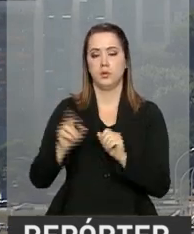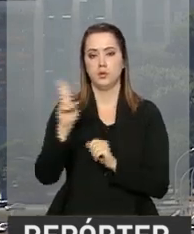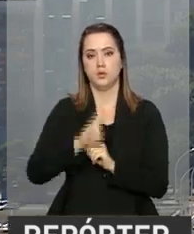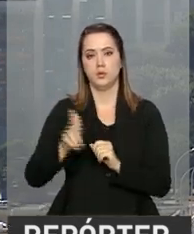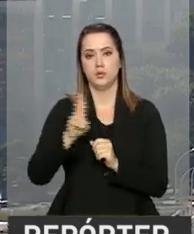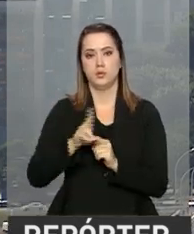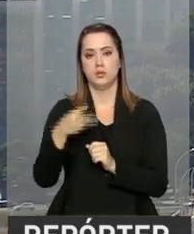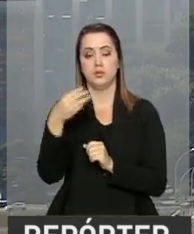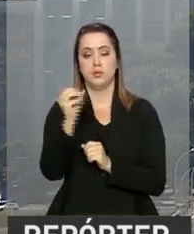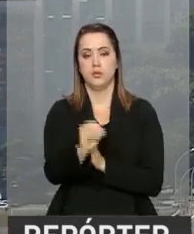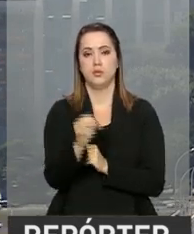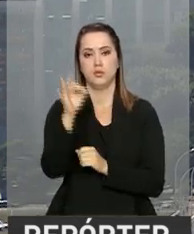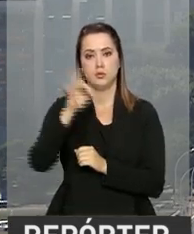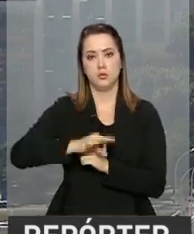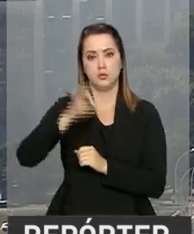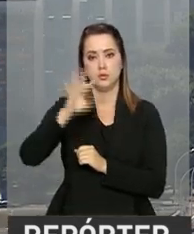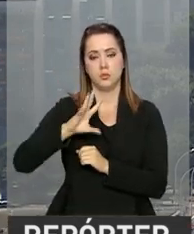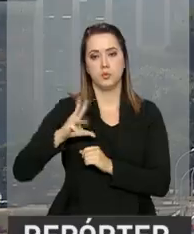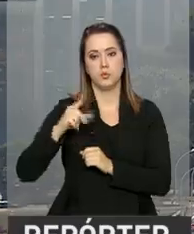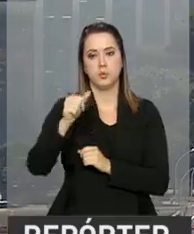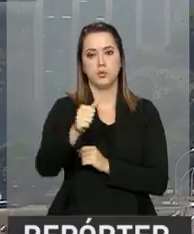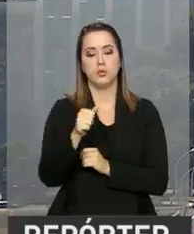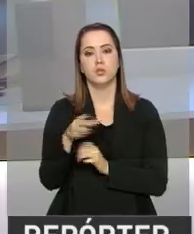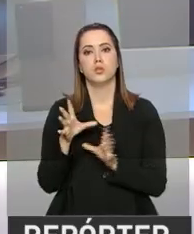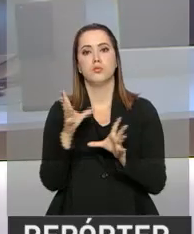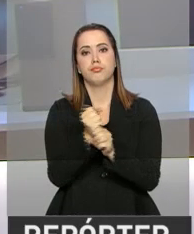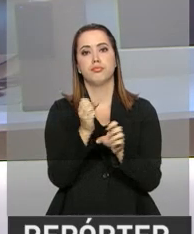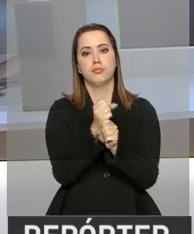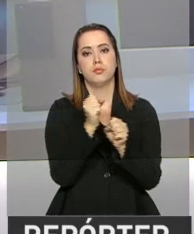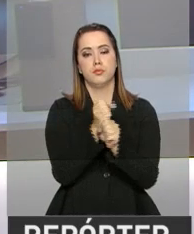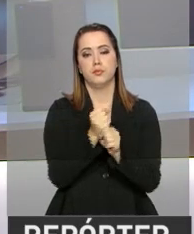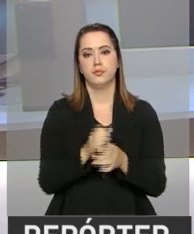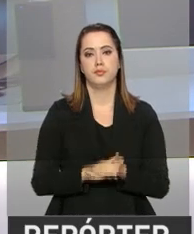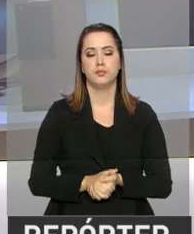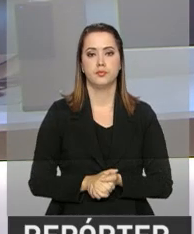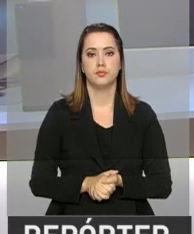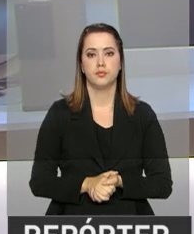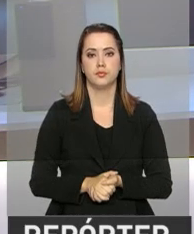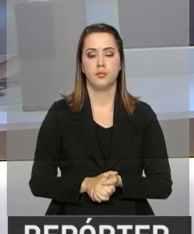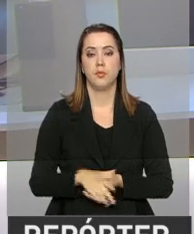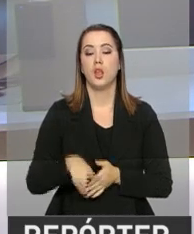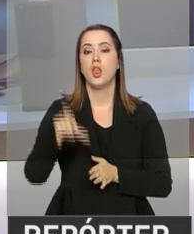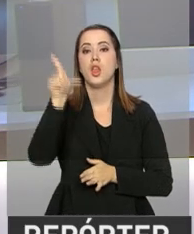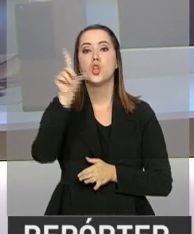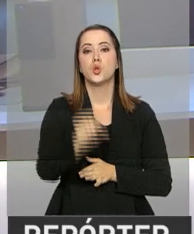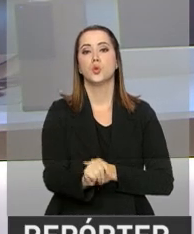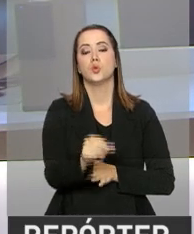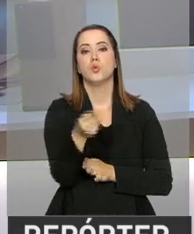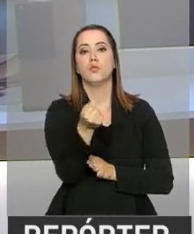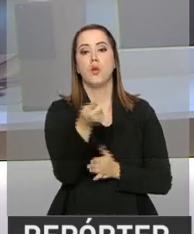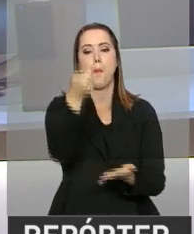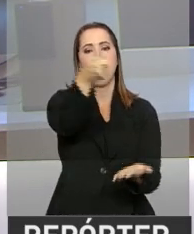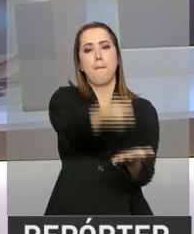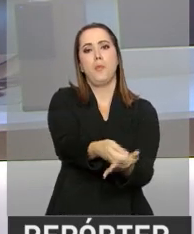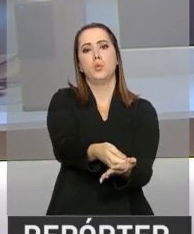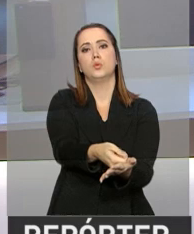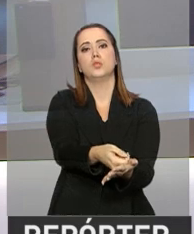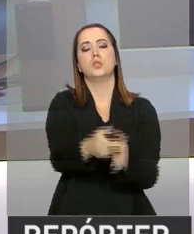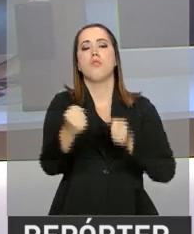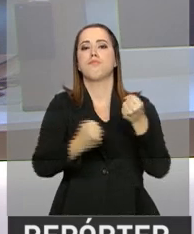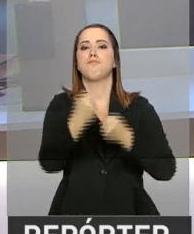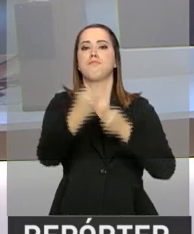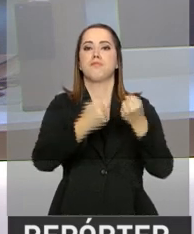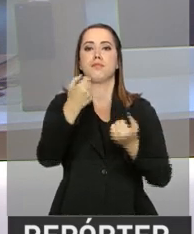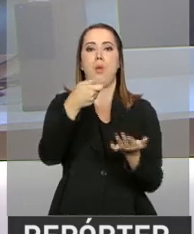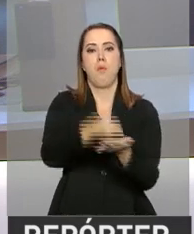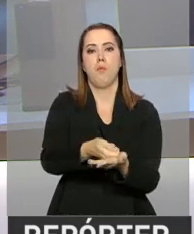até 30% das receitas do orçamento desconto nas multas de trânsito a partir de novembro o motorista que